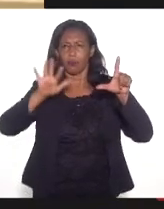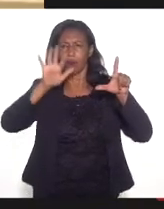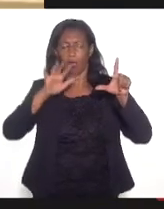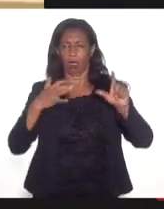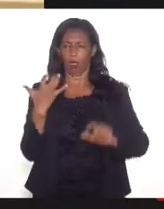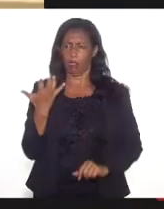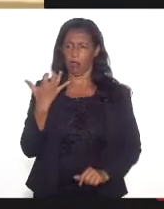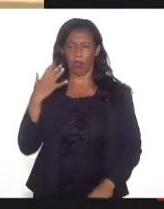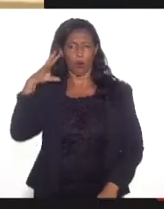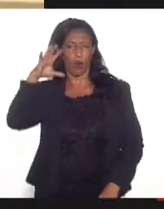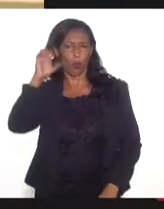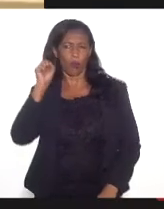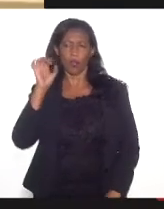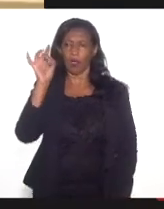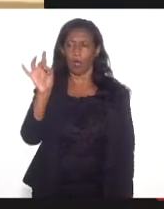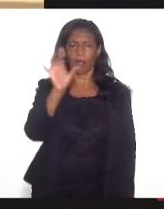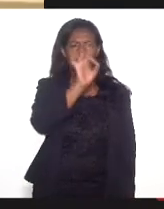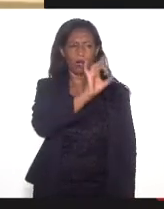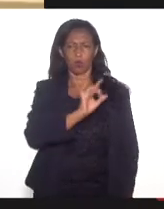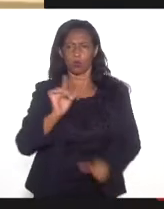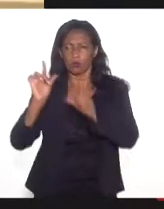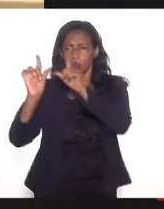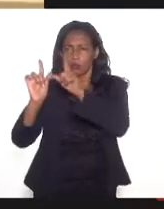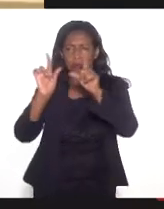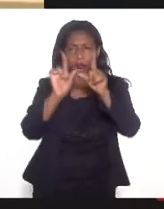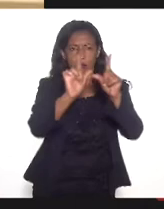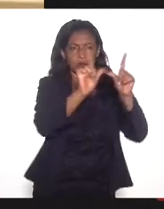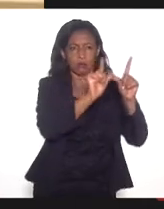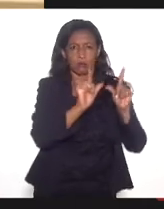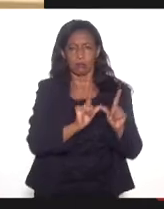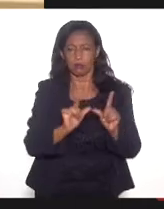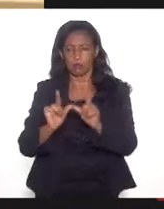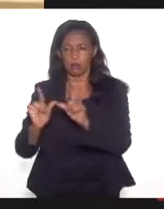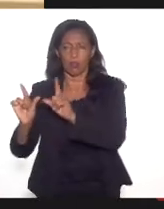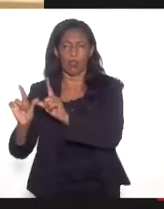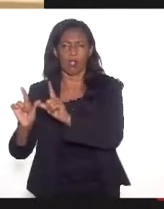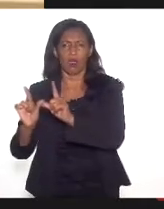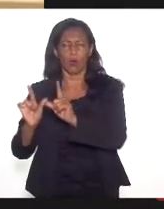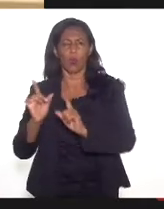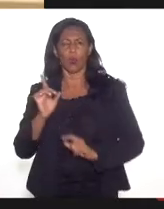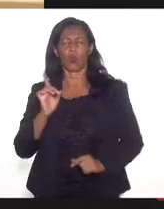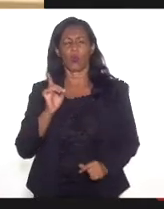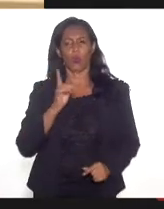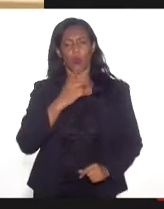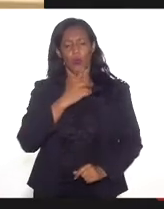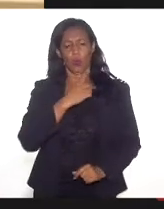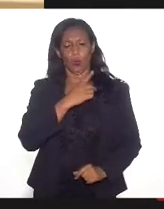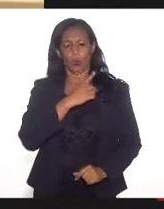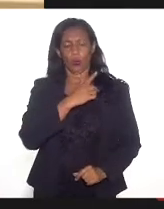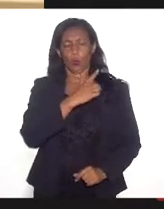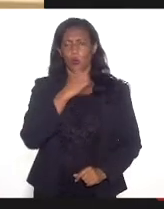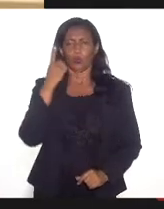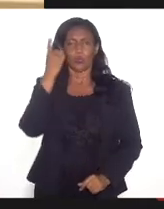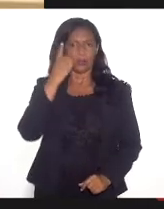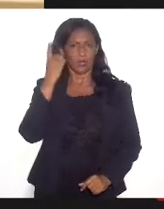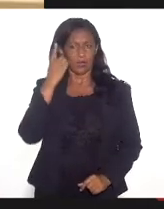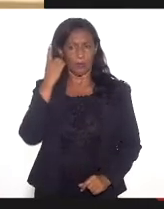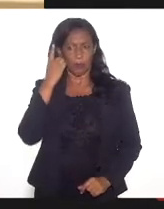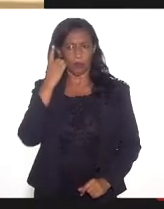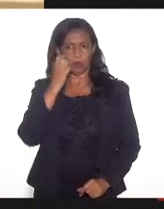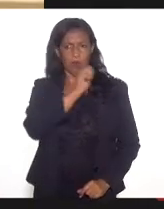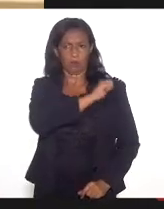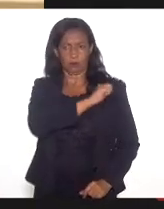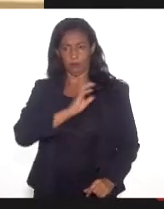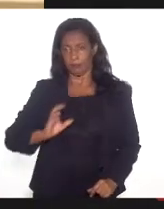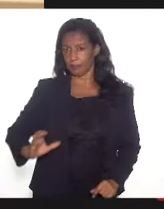as autoridades presentes. O deputado presidente da Assembleia Legislativa André Siciliano participaria da nossa